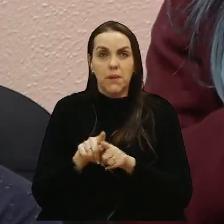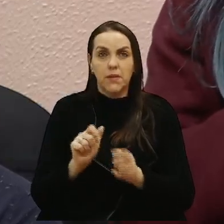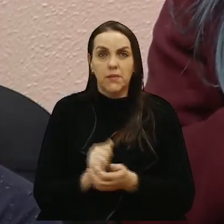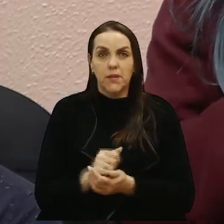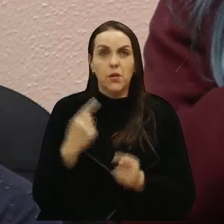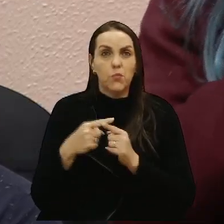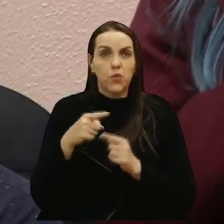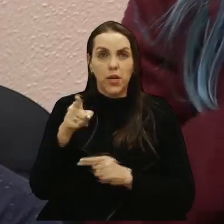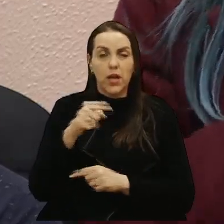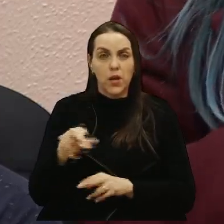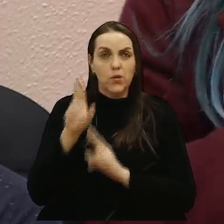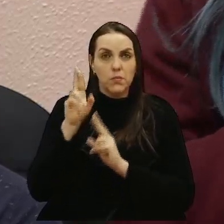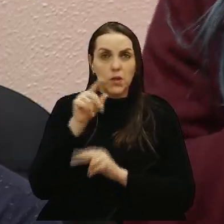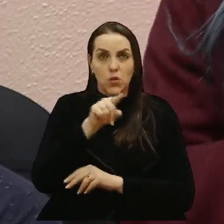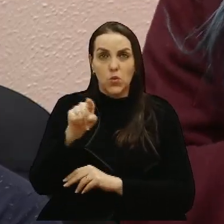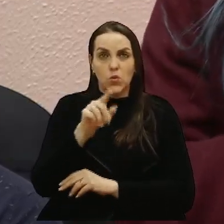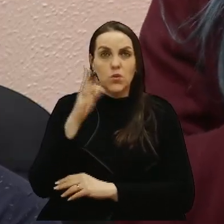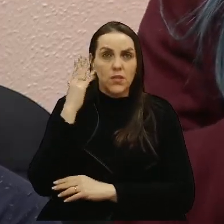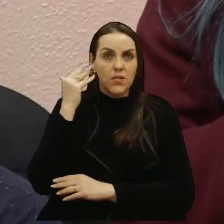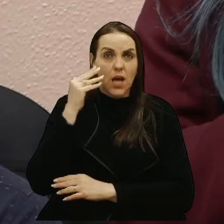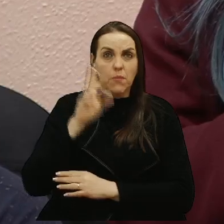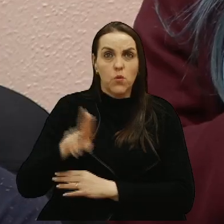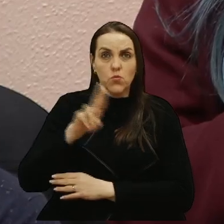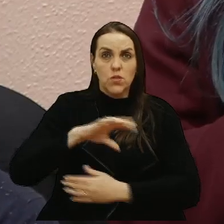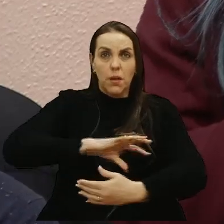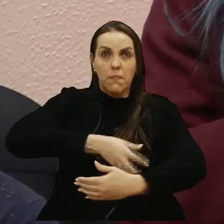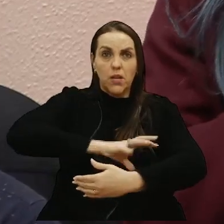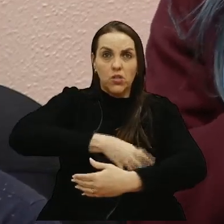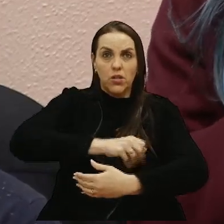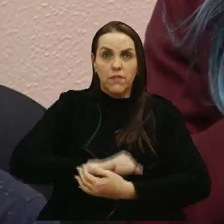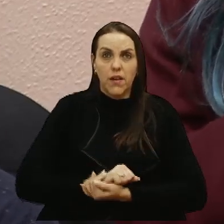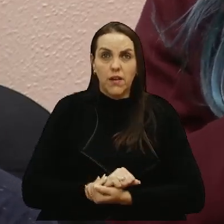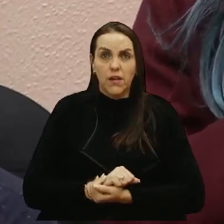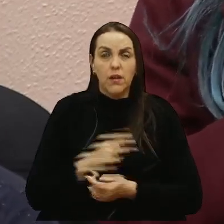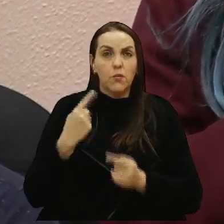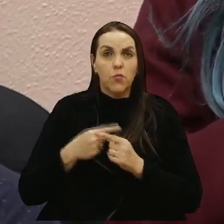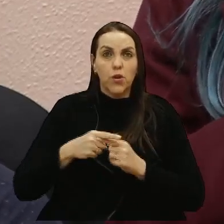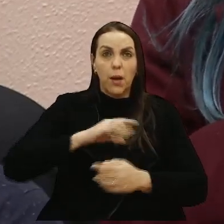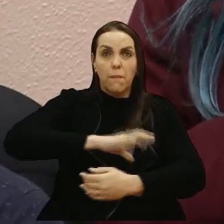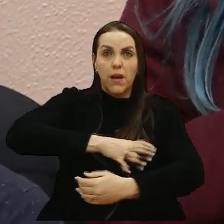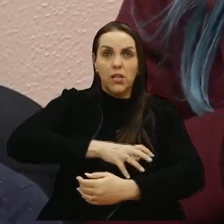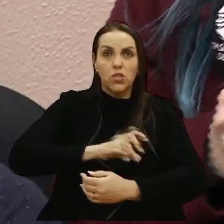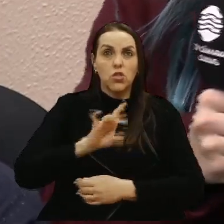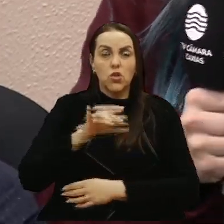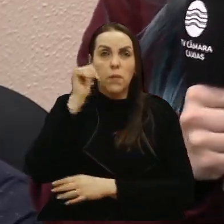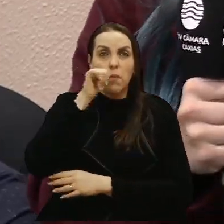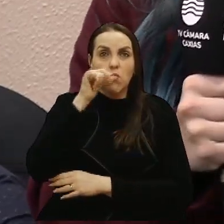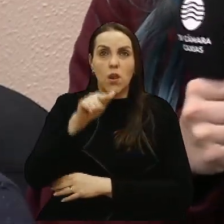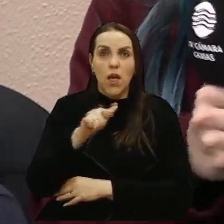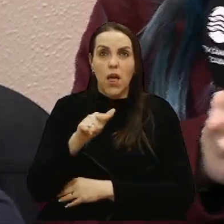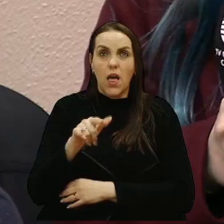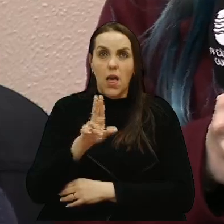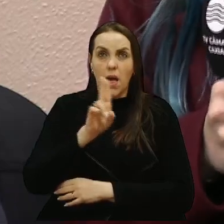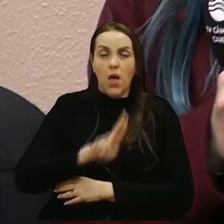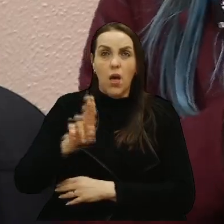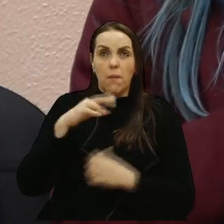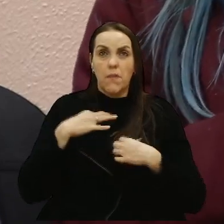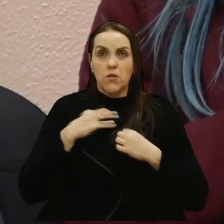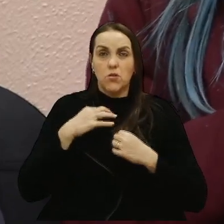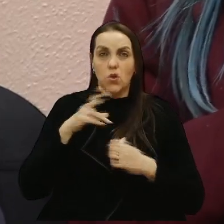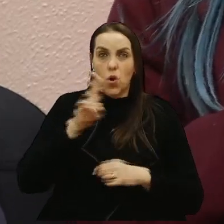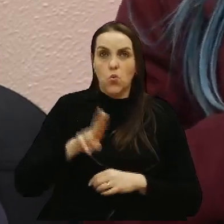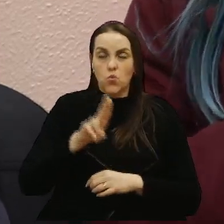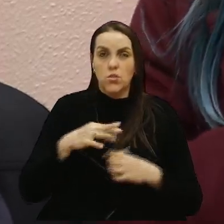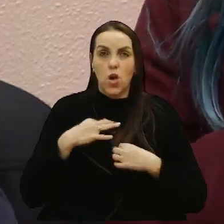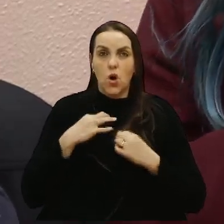eu espero que o senhor saiba usar uma máquina de lavar. Porque máquina de lavar não é só para mulher, é para quem usa roupa e tem que lavar roupa,